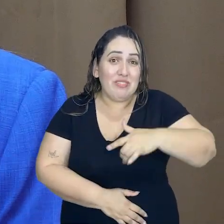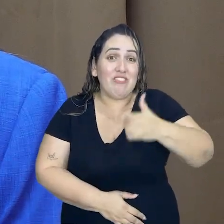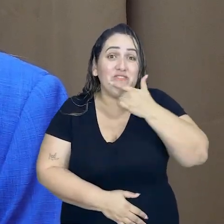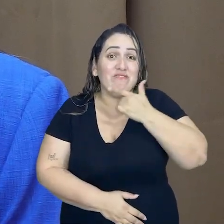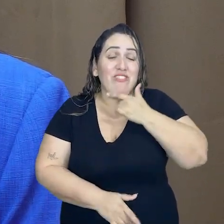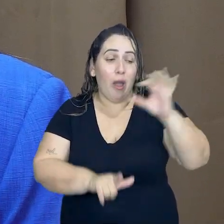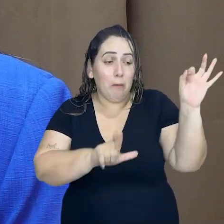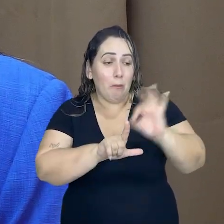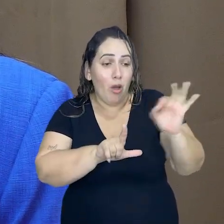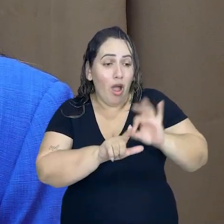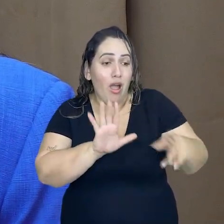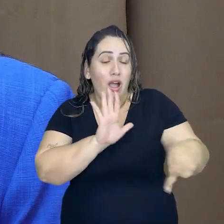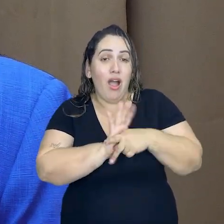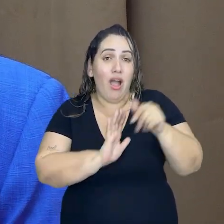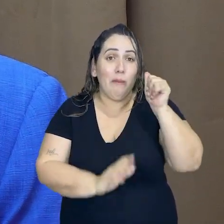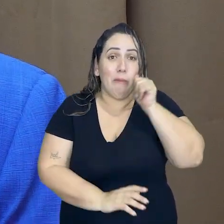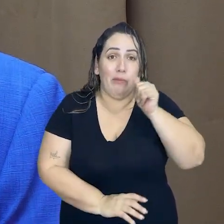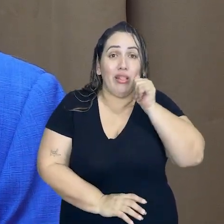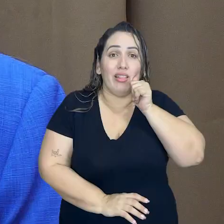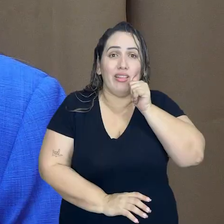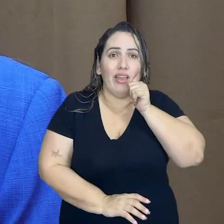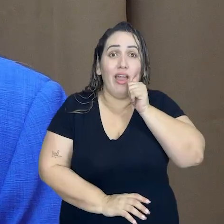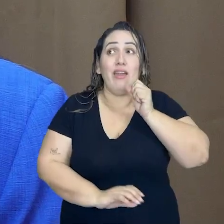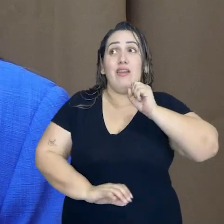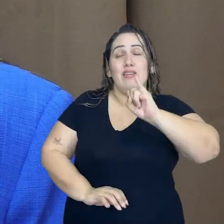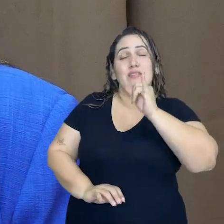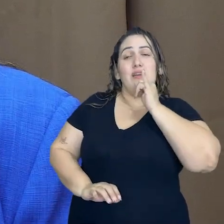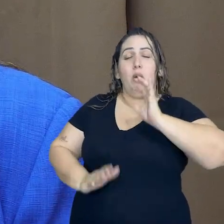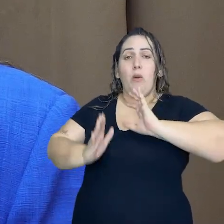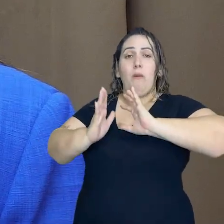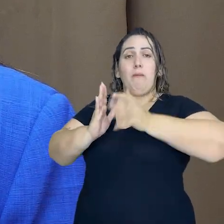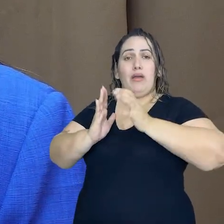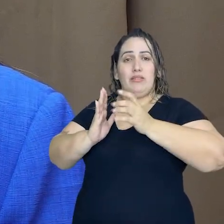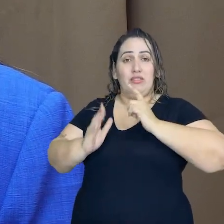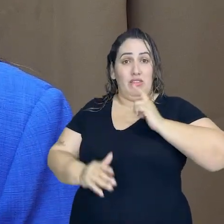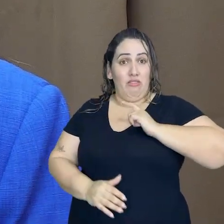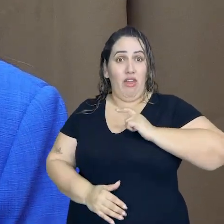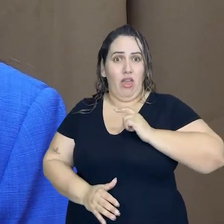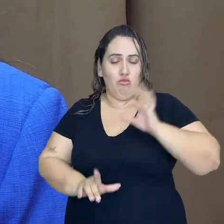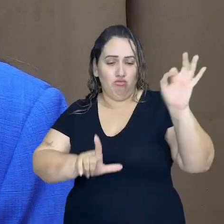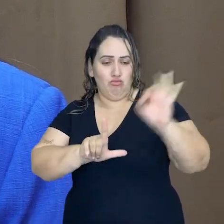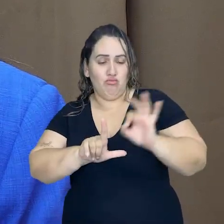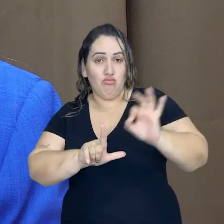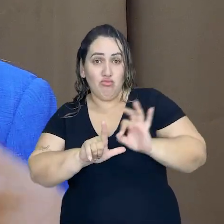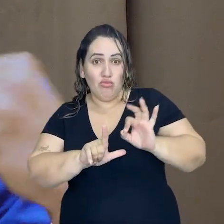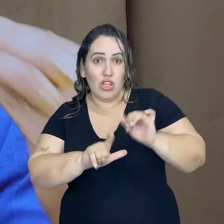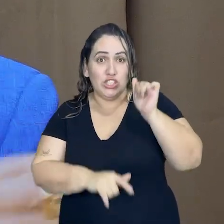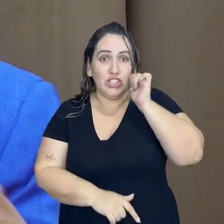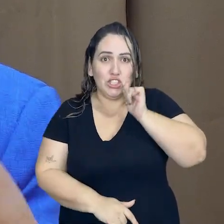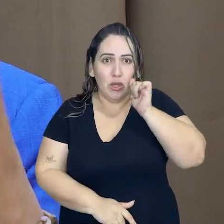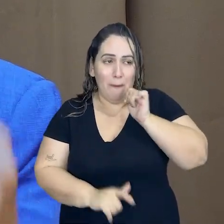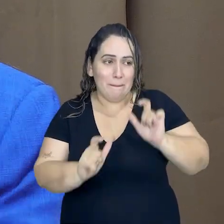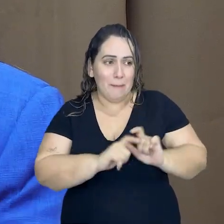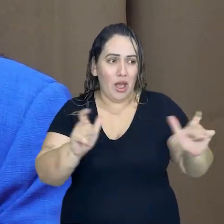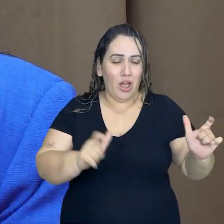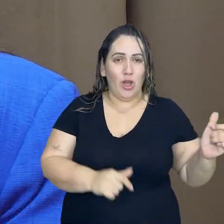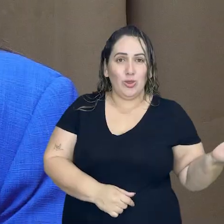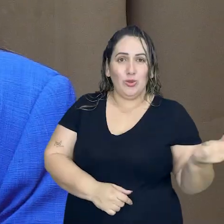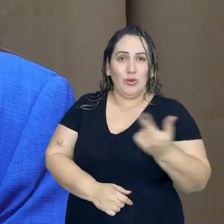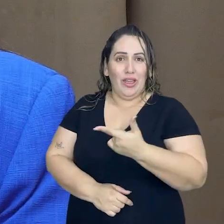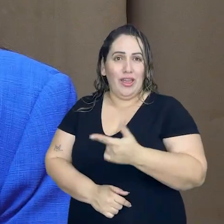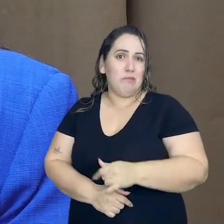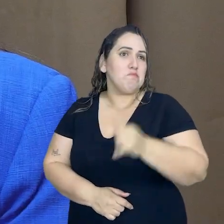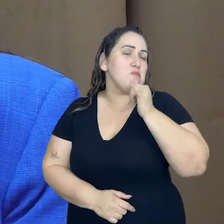se de repente o partido político tem uma cota de gênero maior de mulher, né? Então, se ele tem 35,